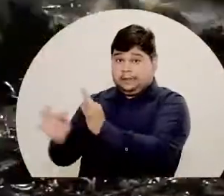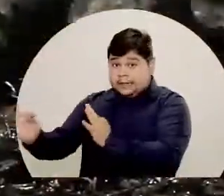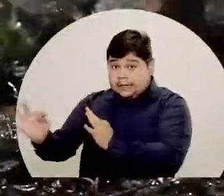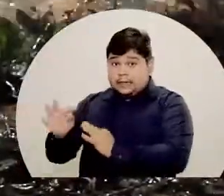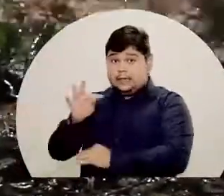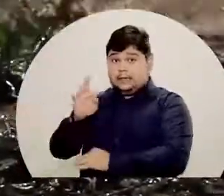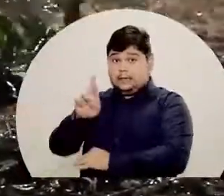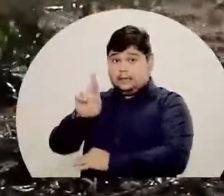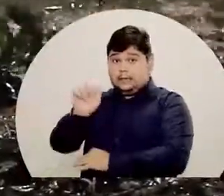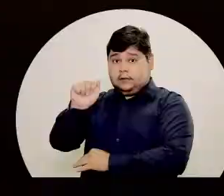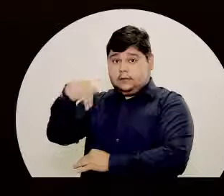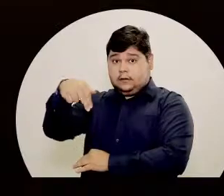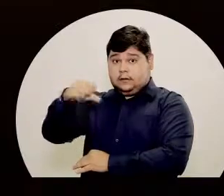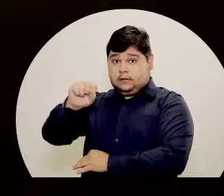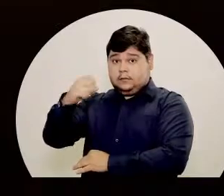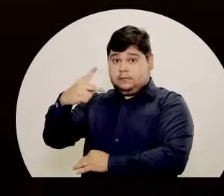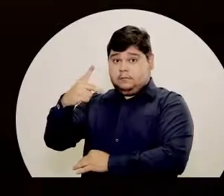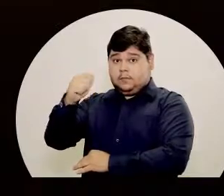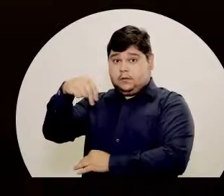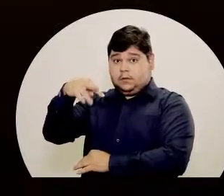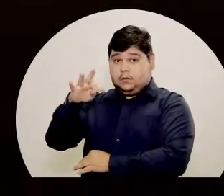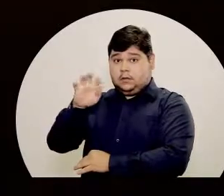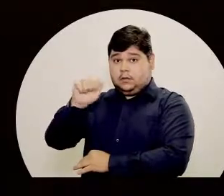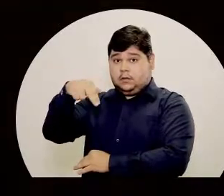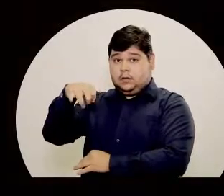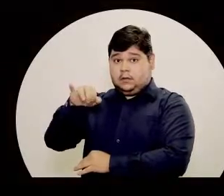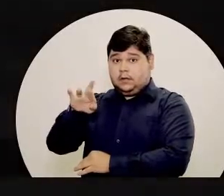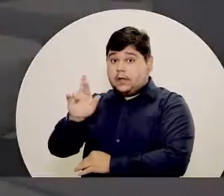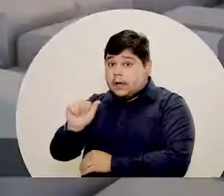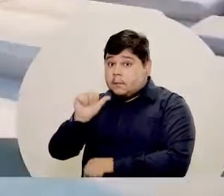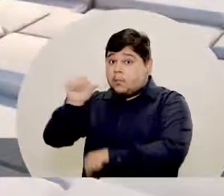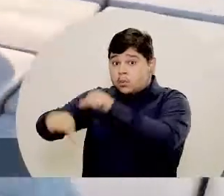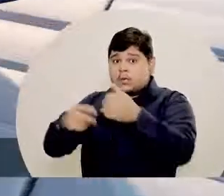Transpantaneira, a transformação acontece e o resultado aparece.